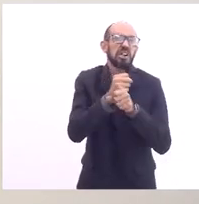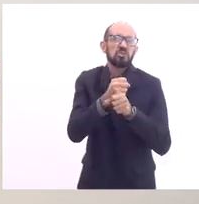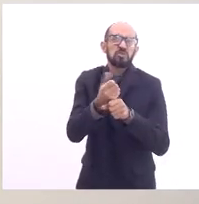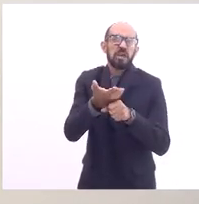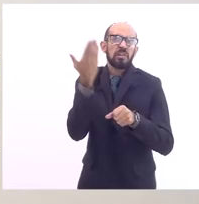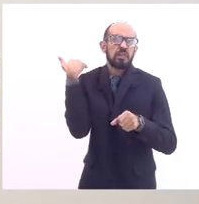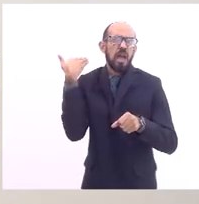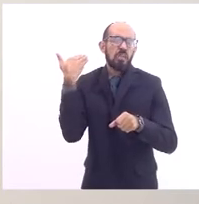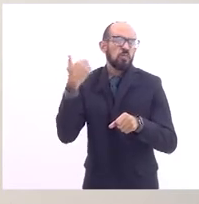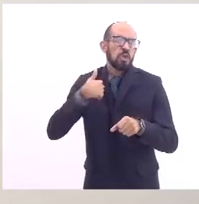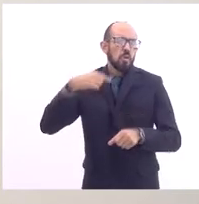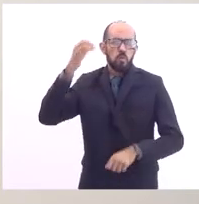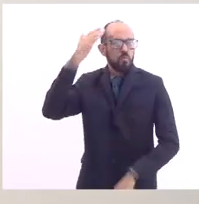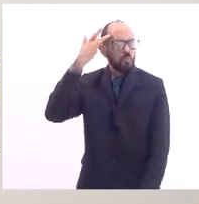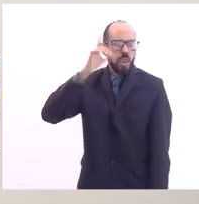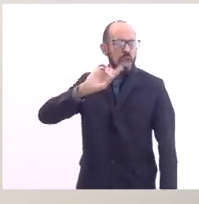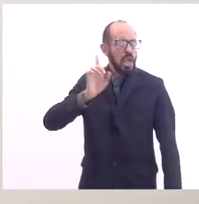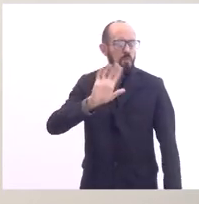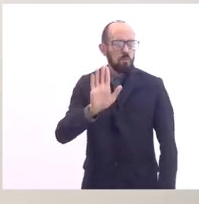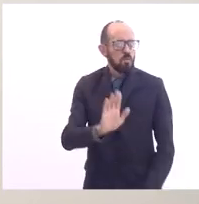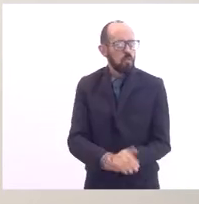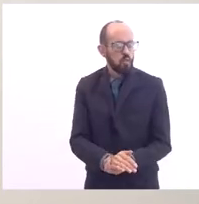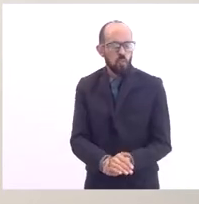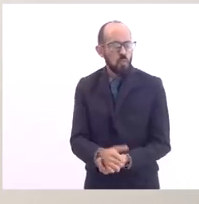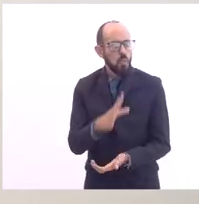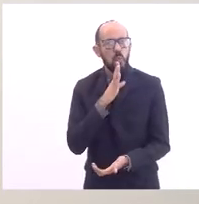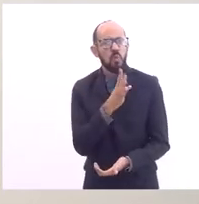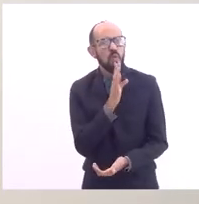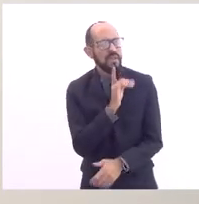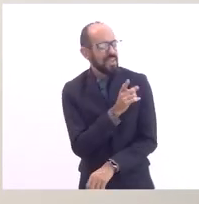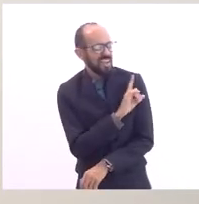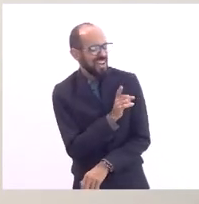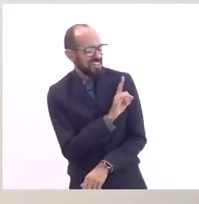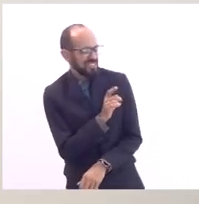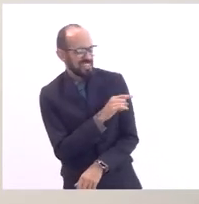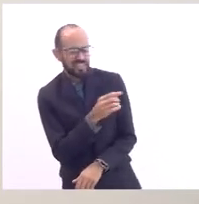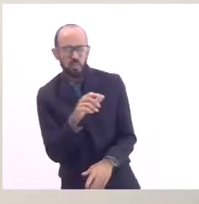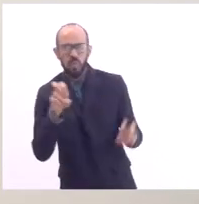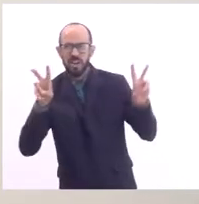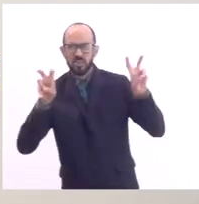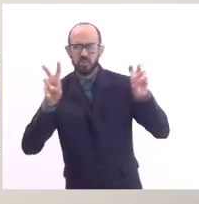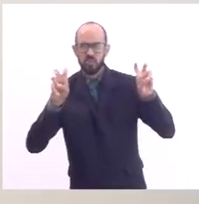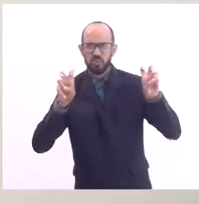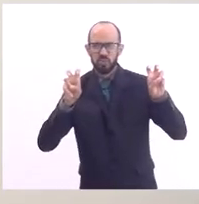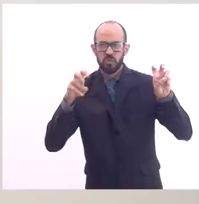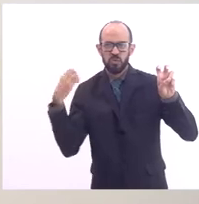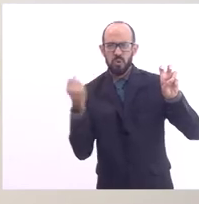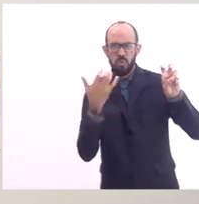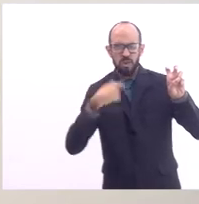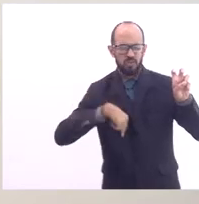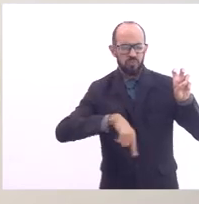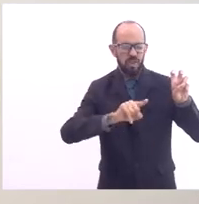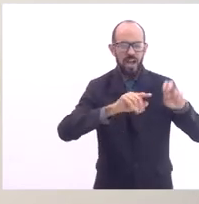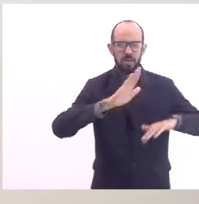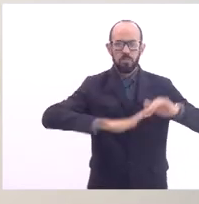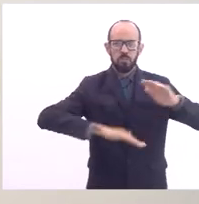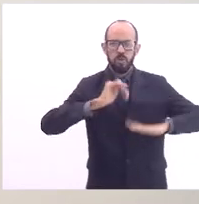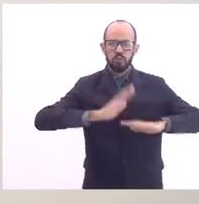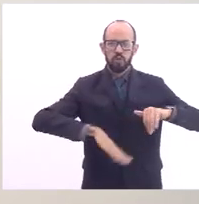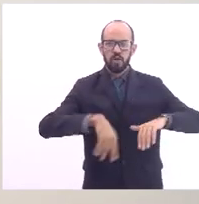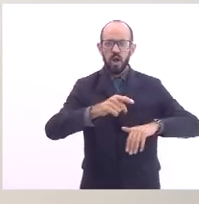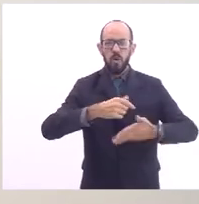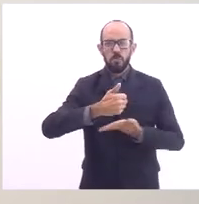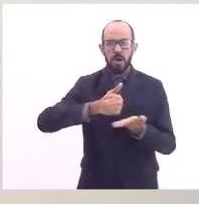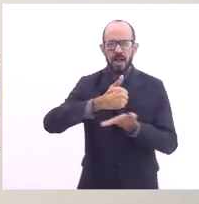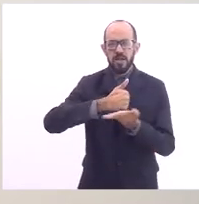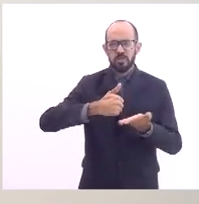nada. Então, as pessoas são leigas, desconhecem do assunto. Quando buscam a tratativa com um profissional, o mínimo que eles